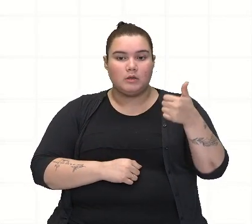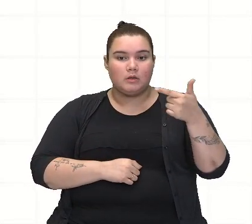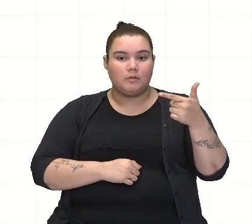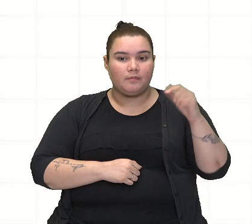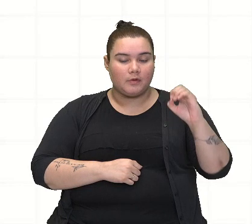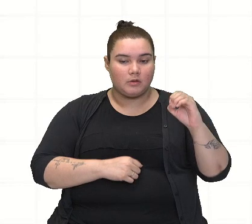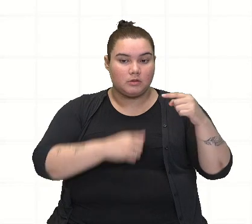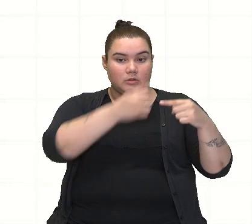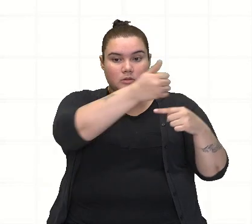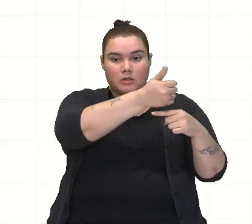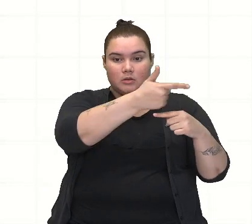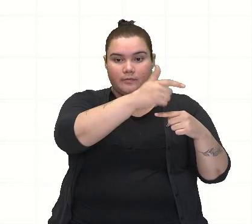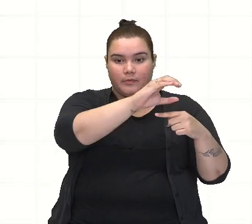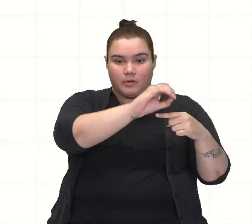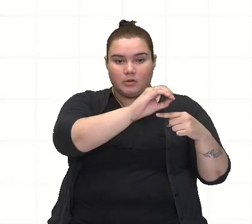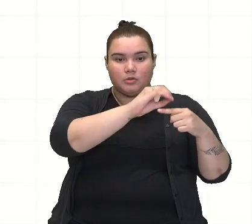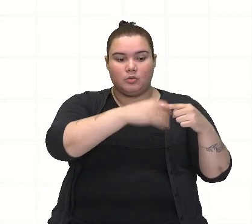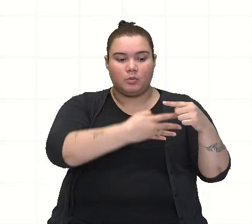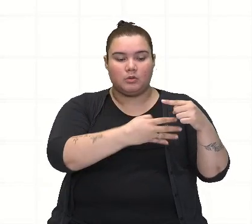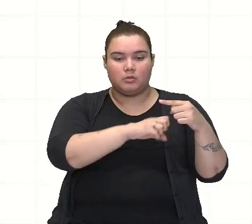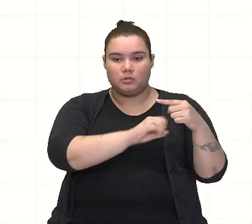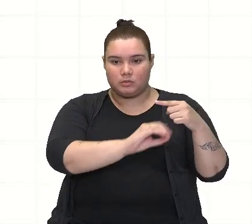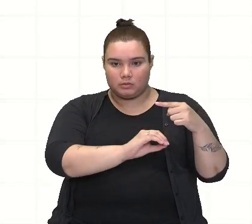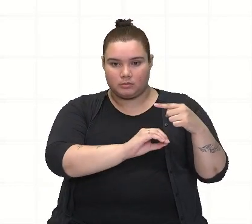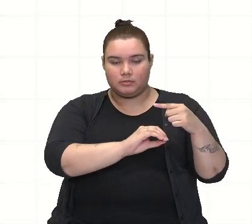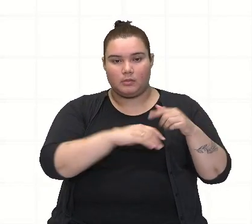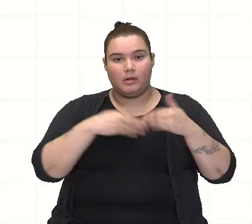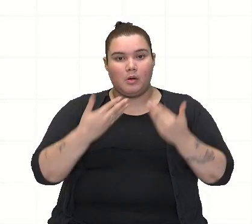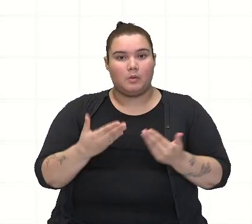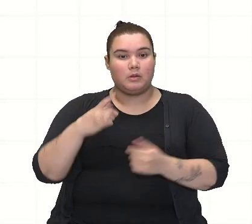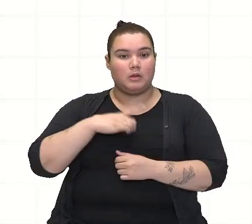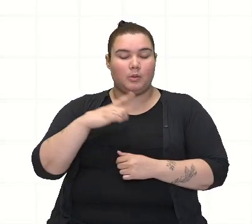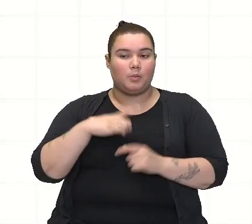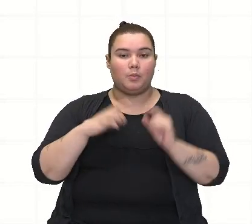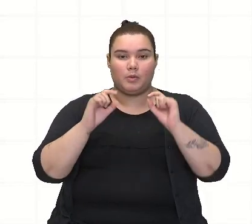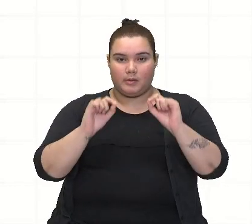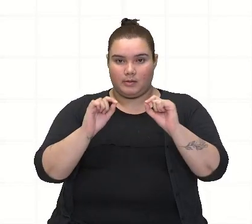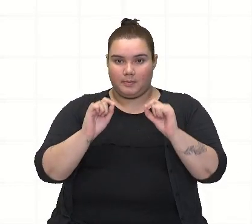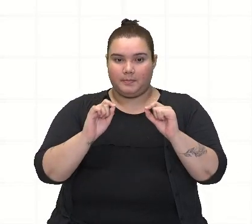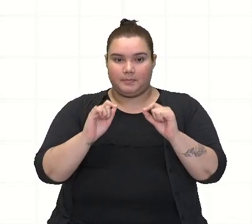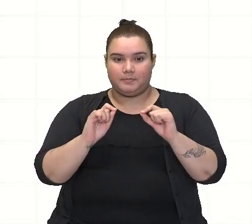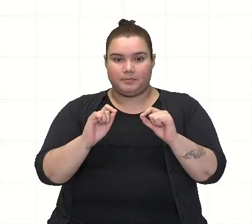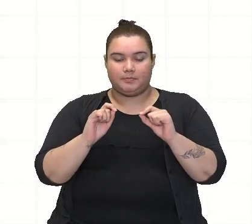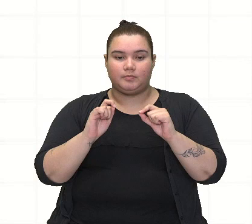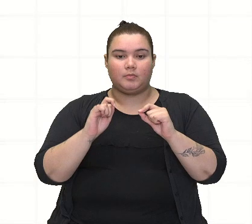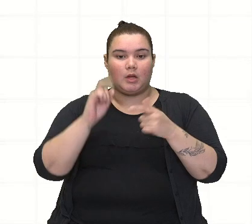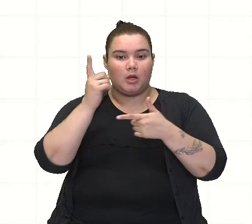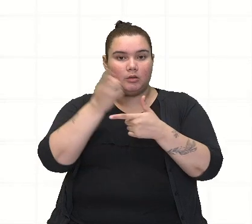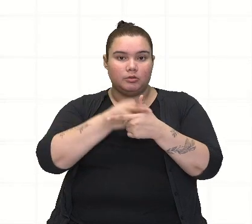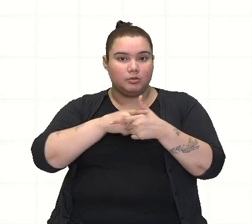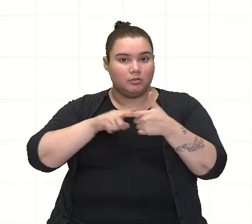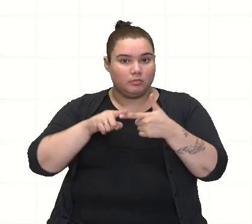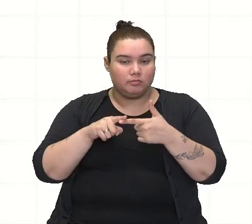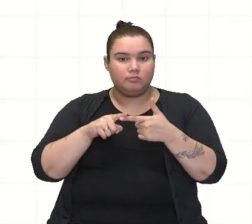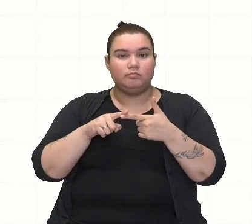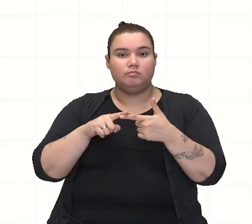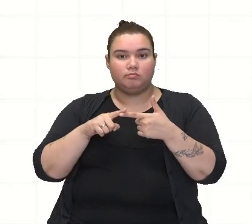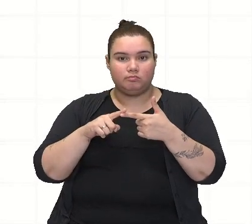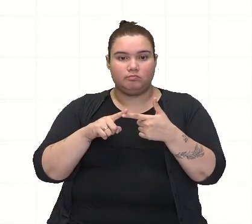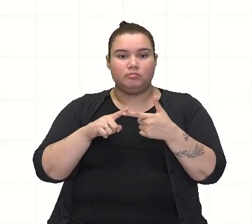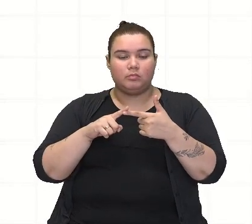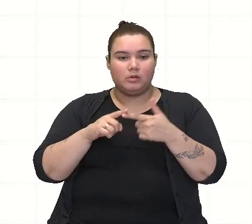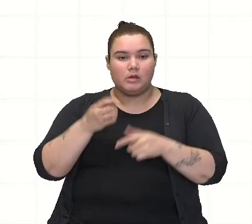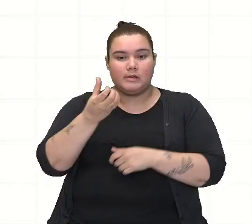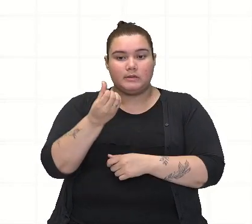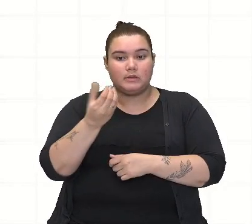para 480. E quando nós realizamos, certo, a divisão de